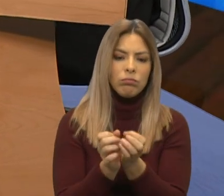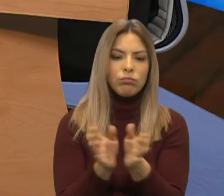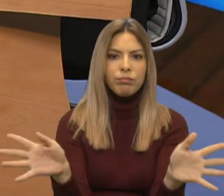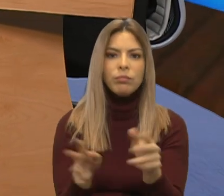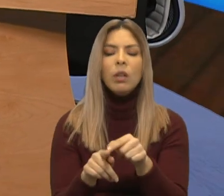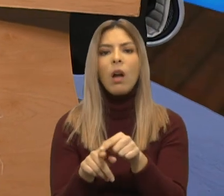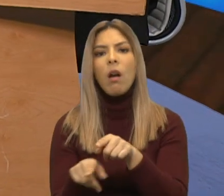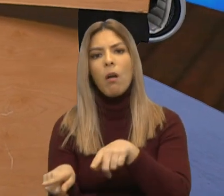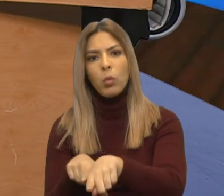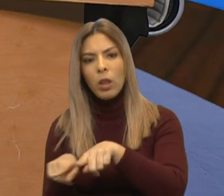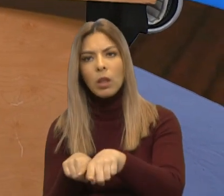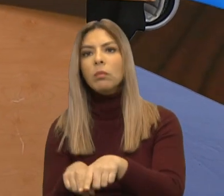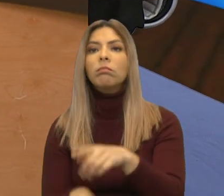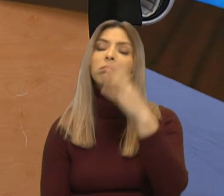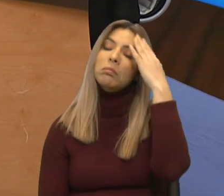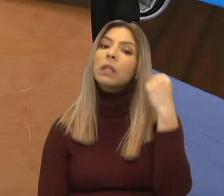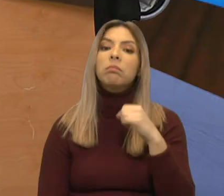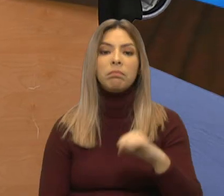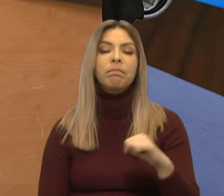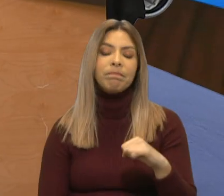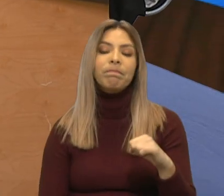sim, e sobretudo